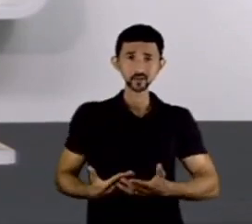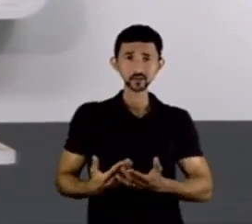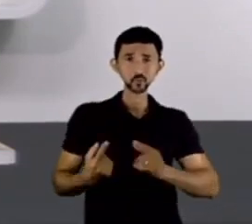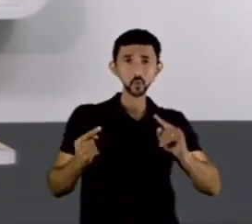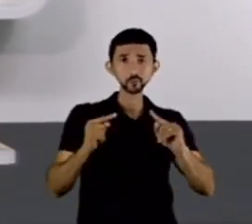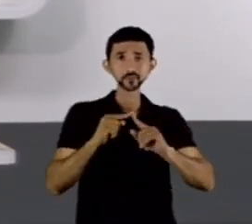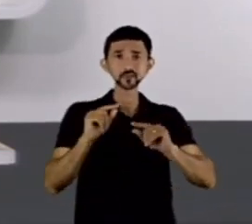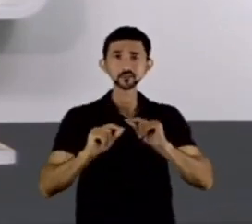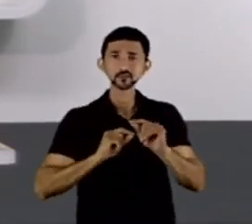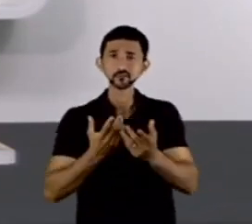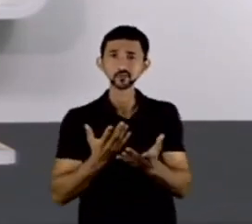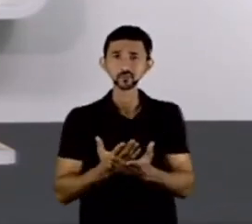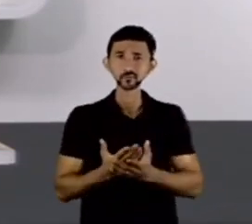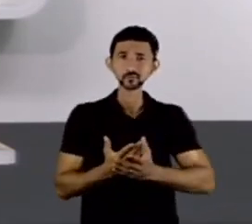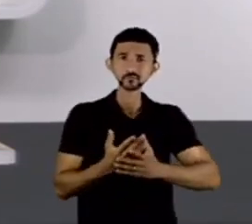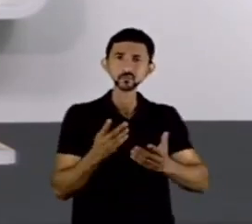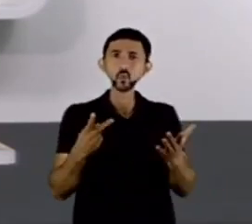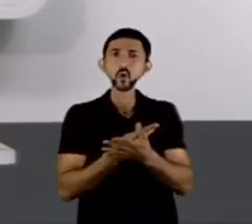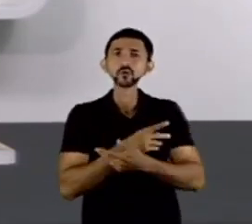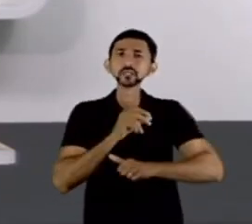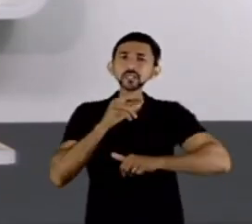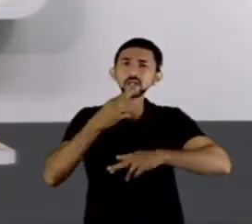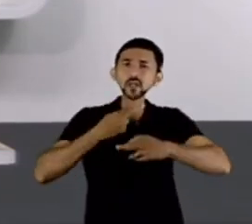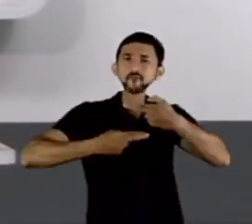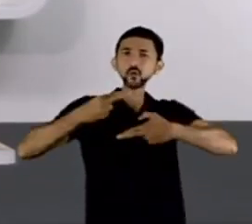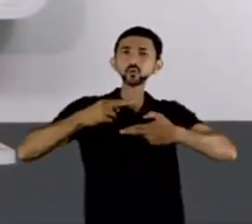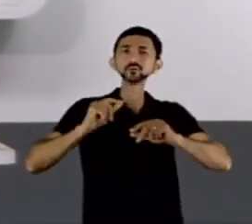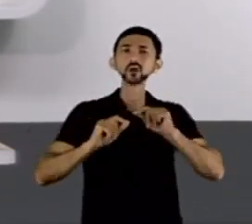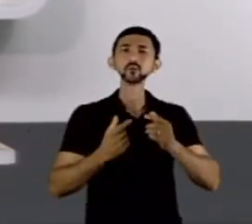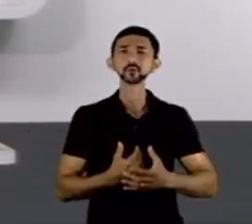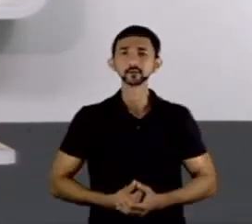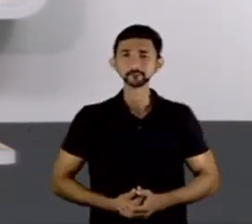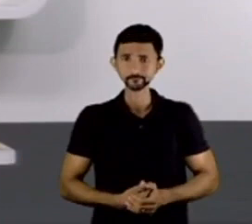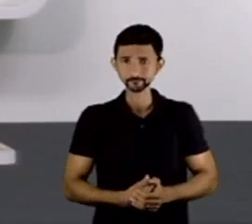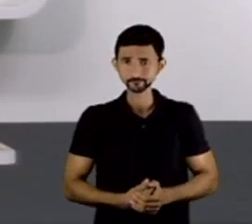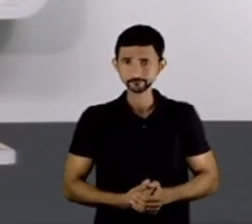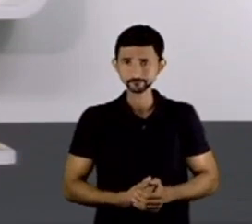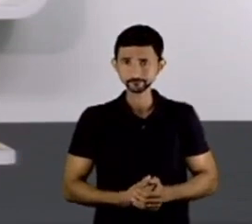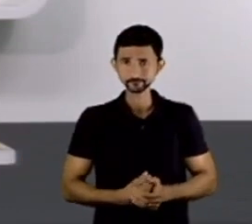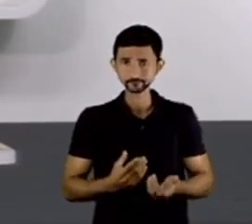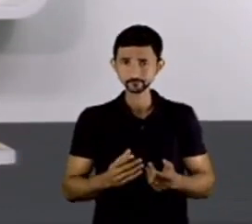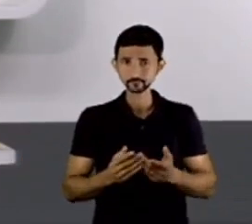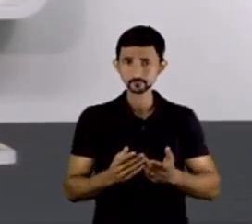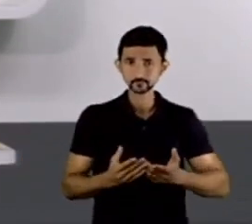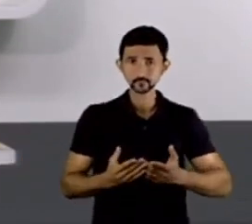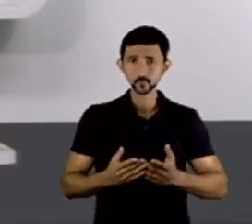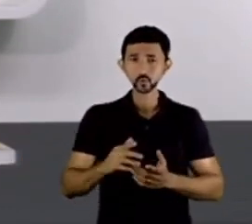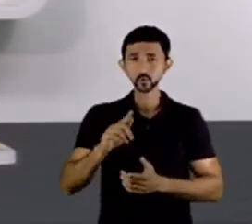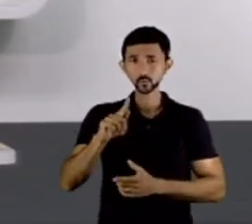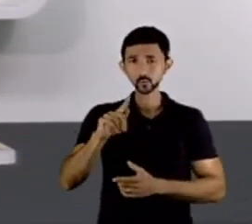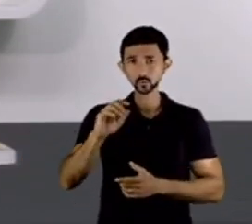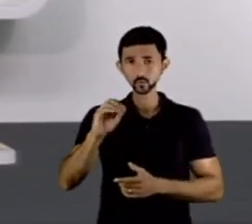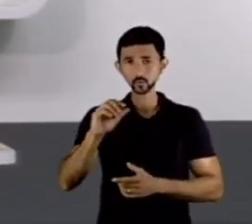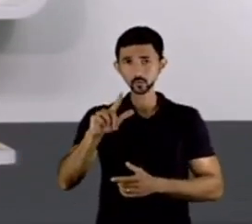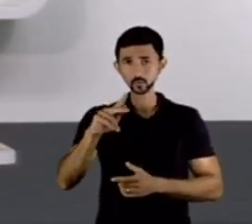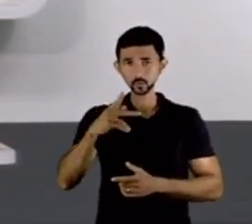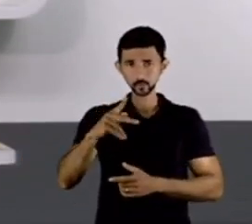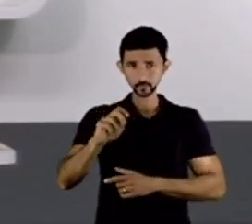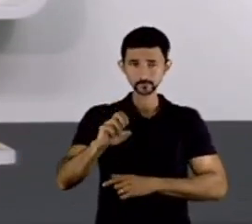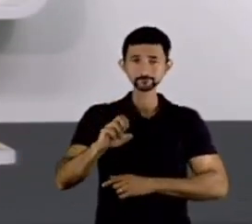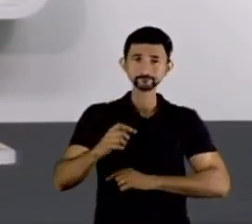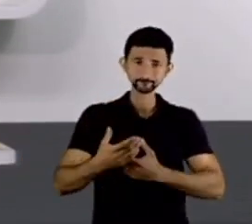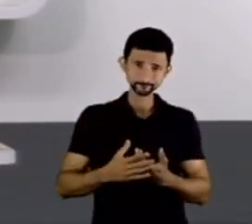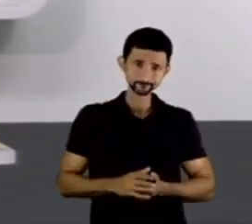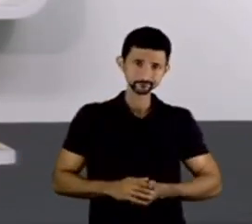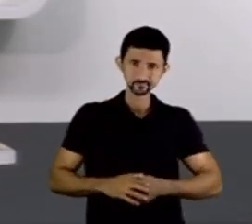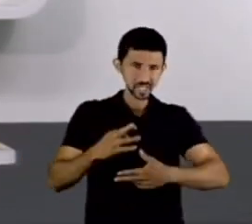transformação ocorreu nessa Revolução de 30? A gente pode dizer que a revolução foi um golpe. Tá? Foi um golpe, não